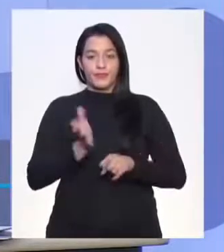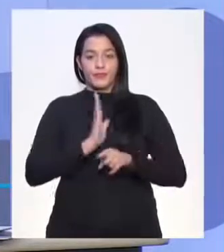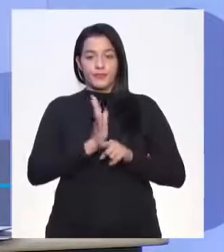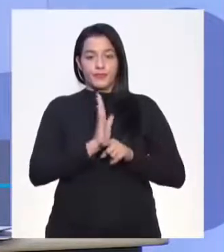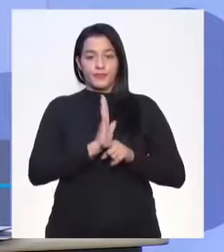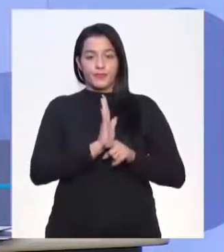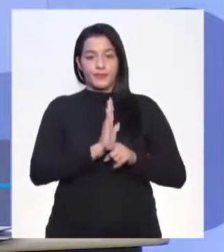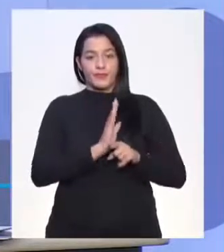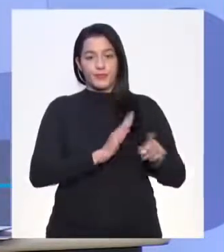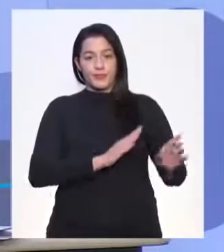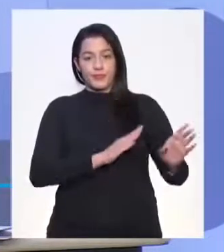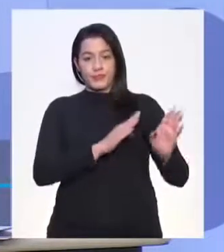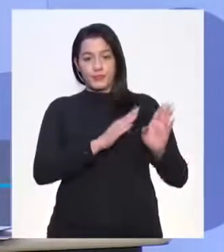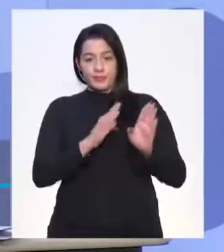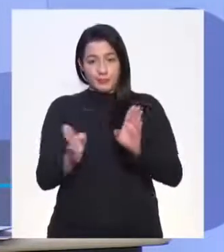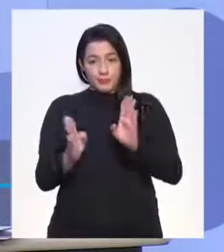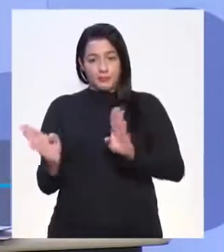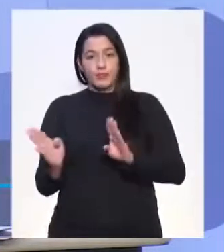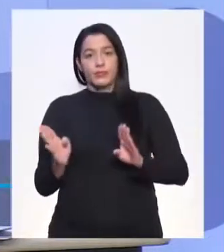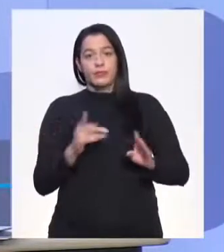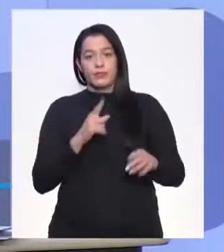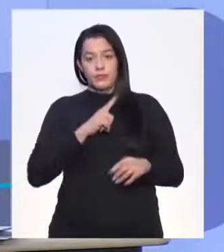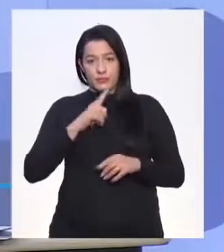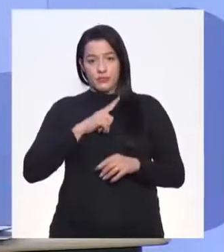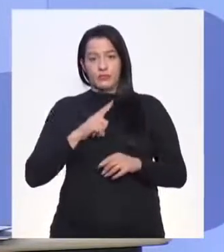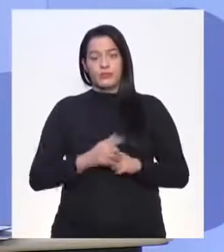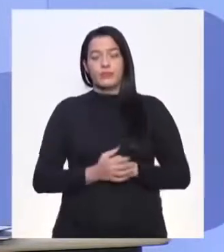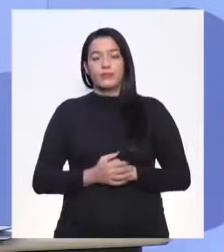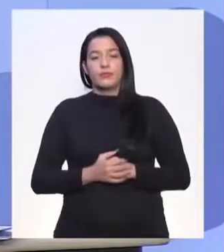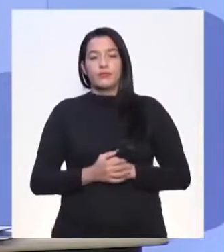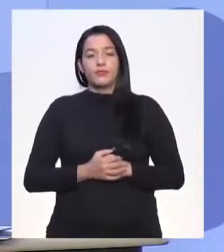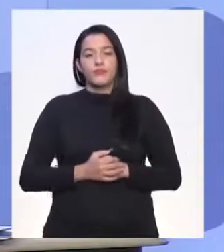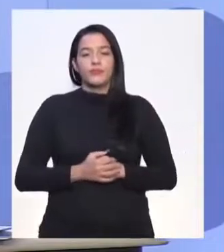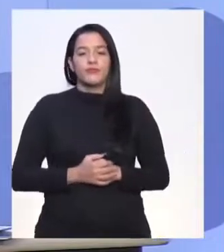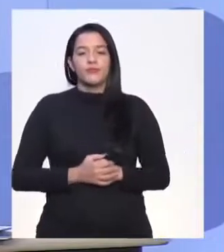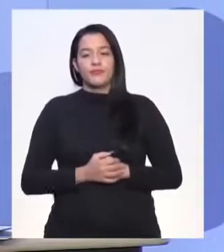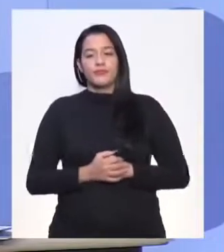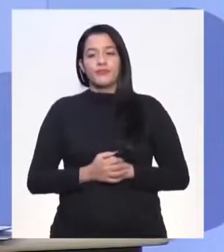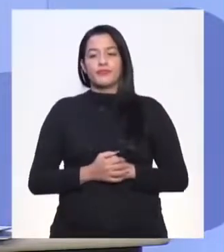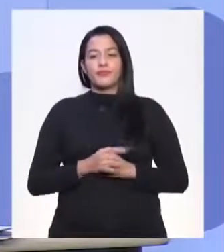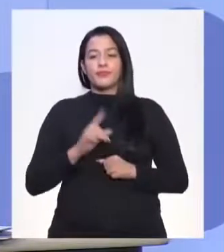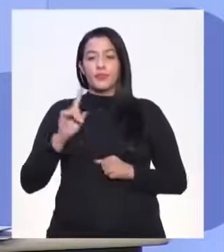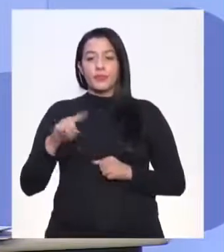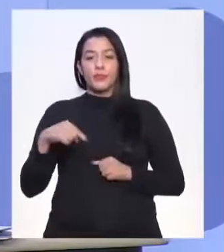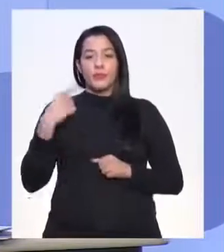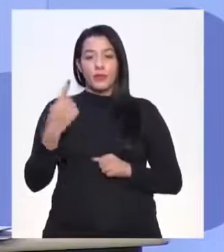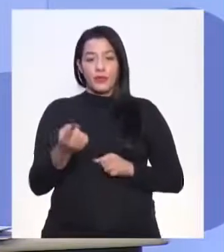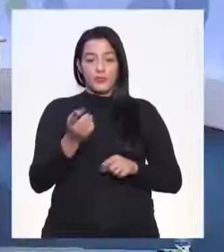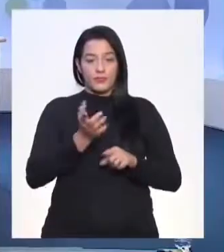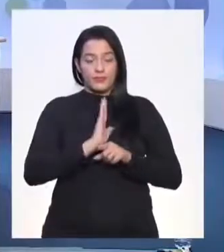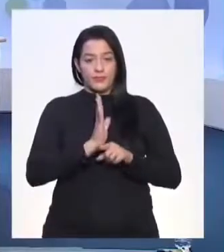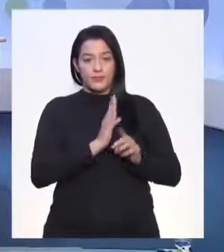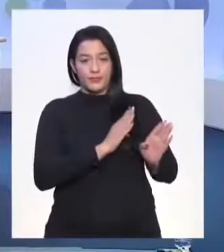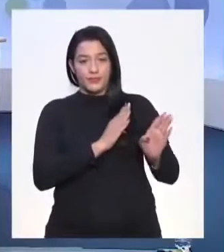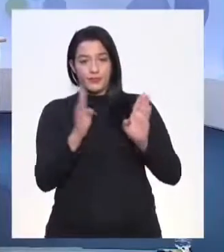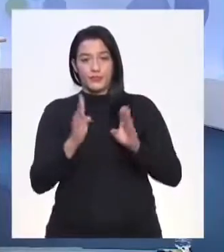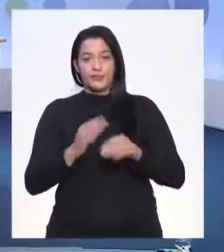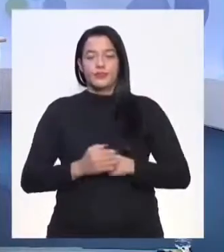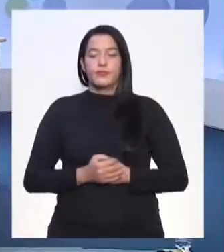vídeo. Então, é um outro gênero agora. Tá? Esse daqui foi um artigo. Vamos ao vídeo, por